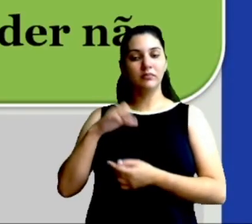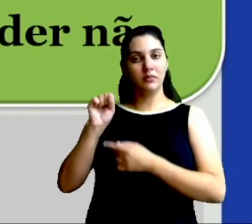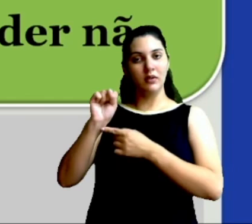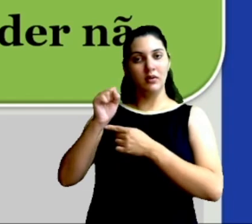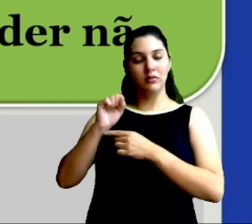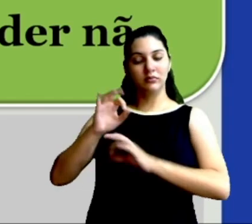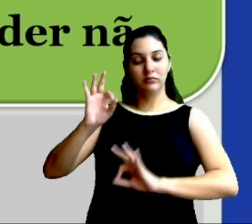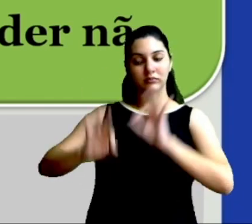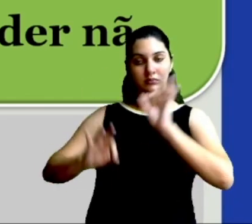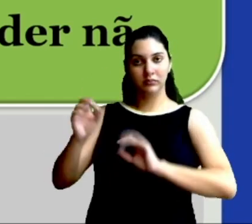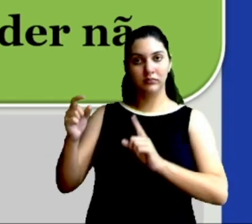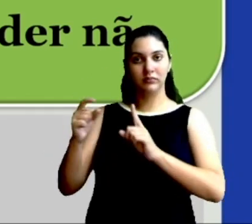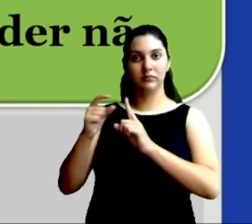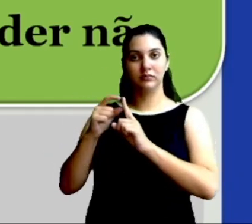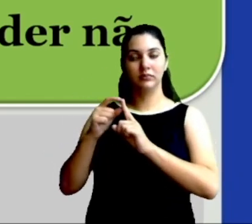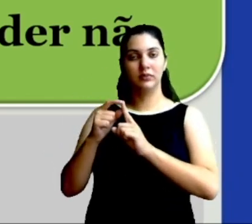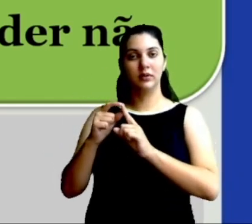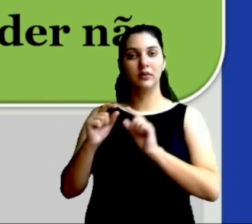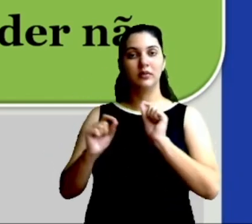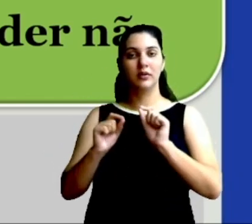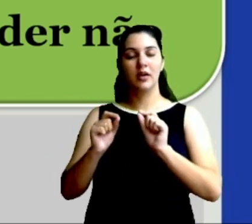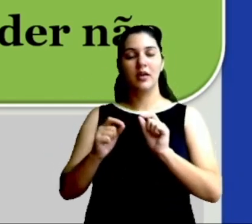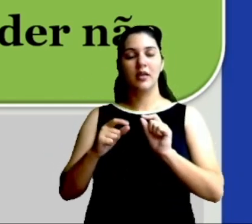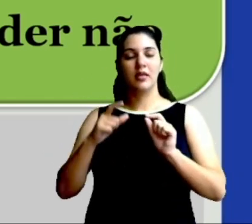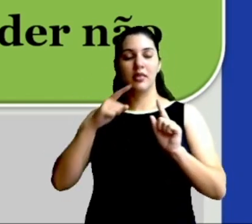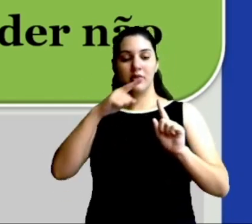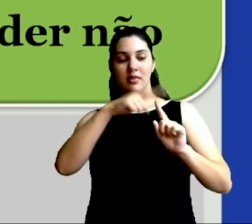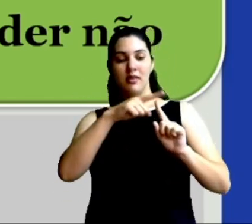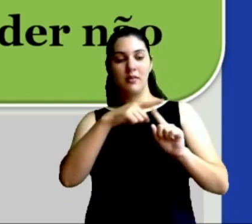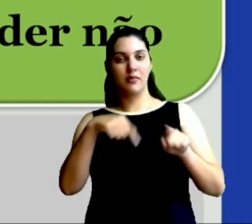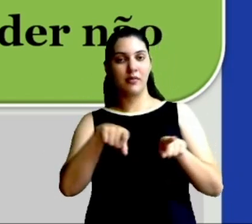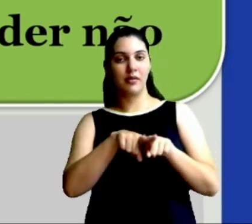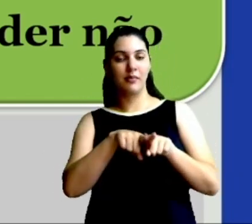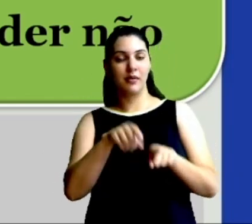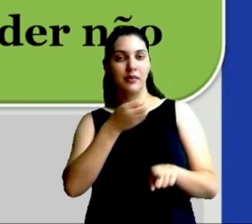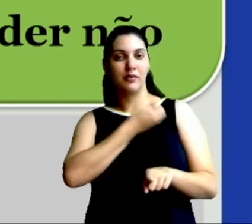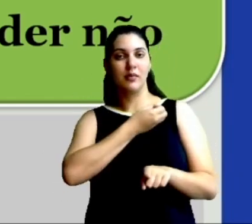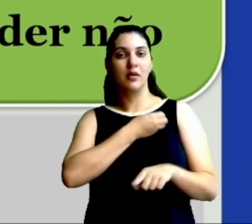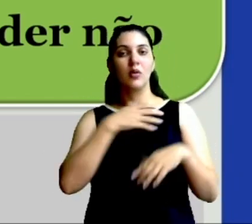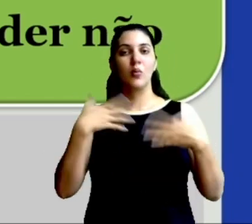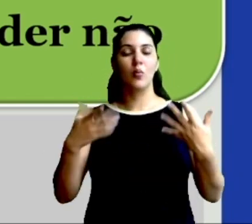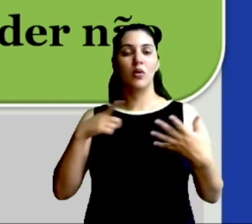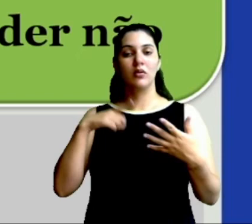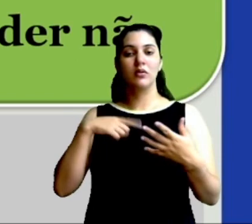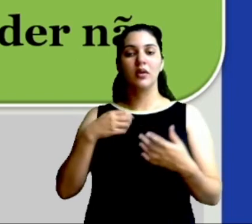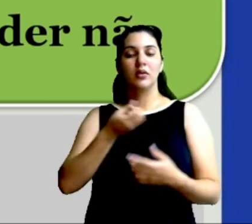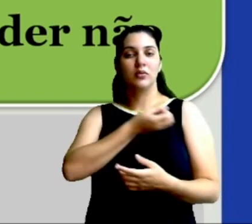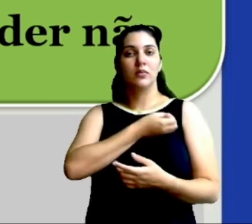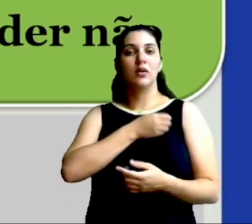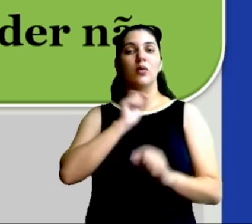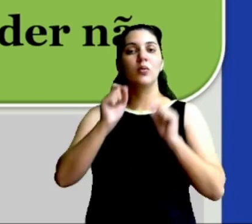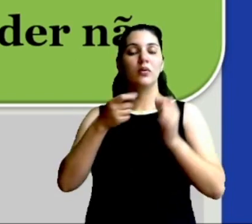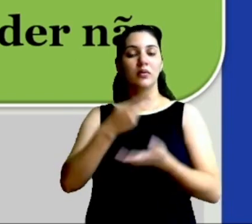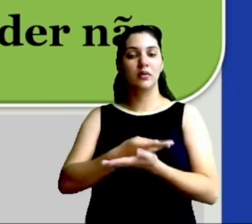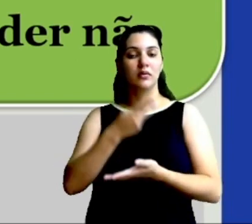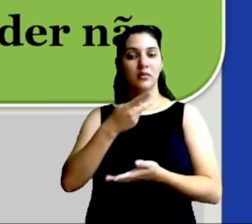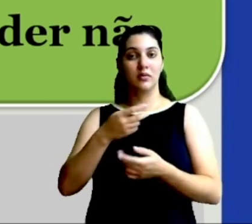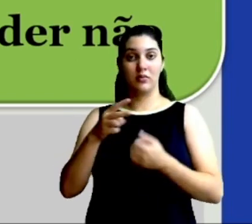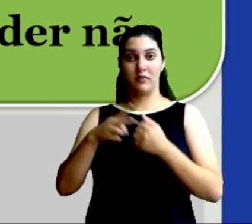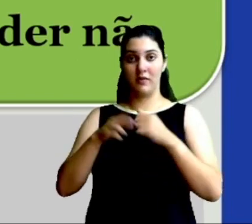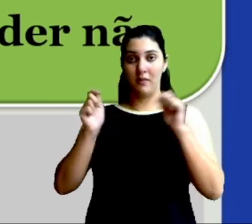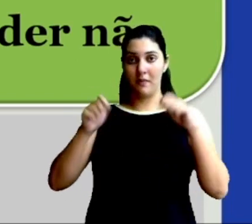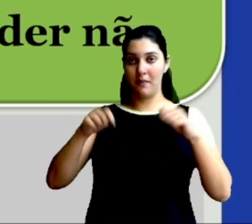formado por palavras em graduação e numeração. Então, quando houver uma numeração, o que é que acontece? O verbo pode flexionar para